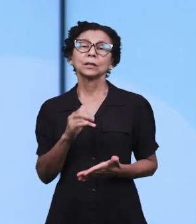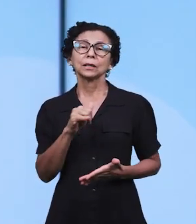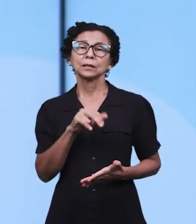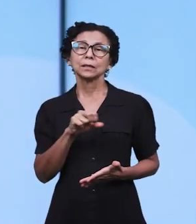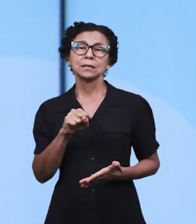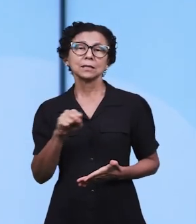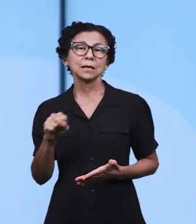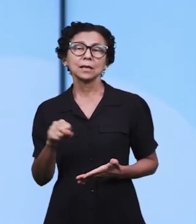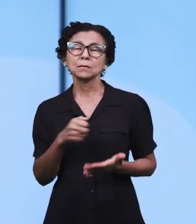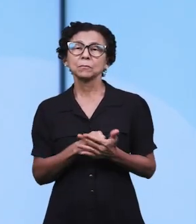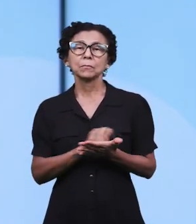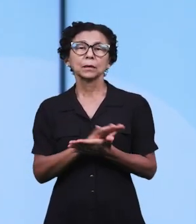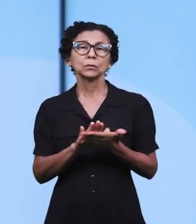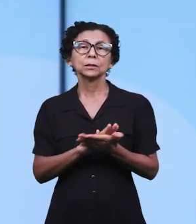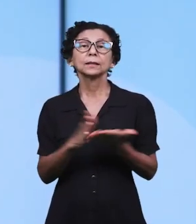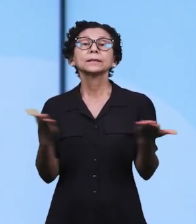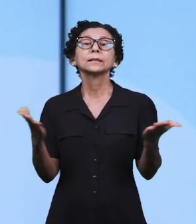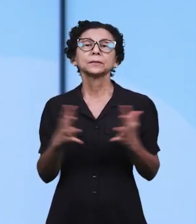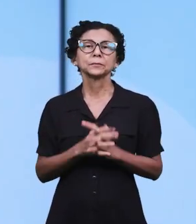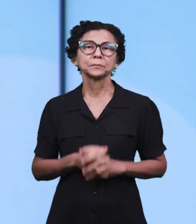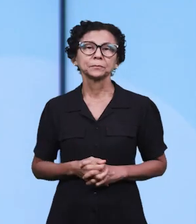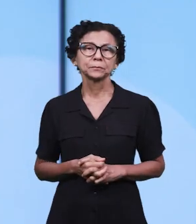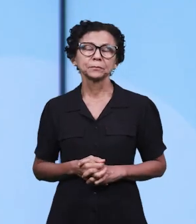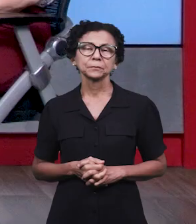sua renda e continuar a viver a sua vida.